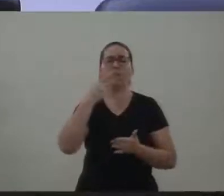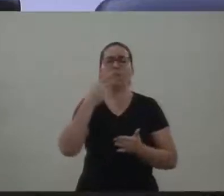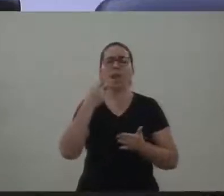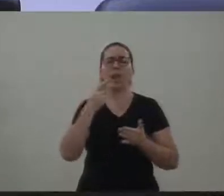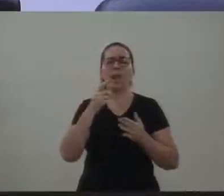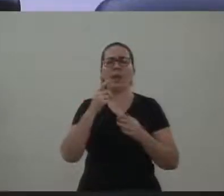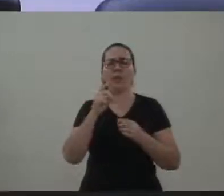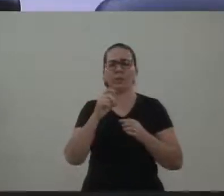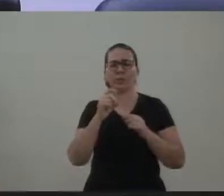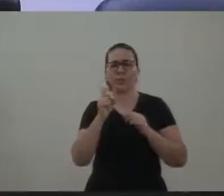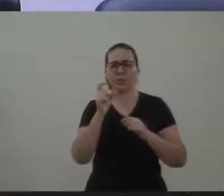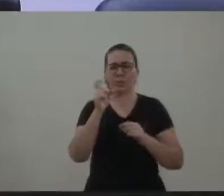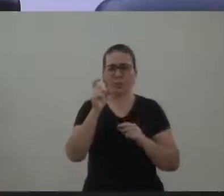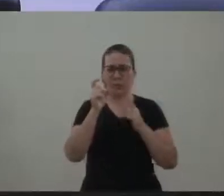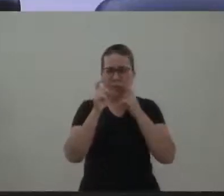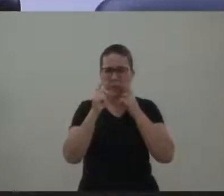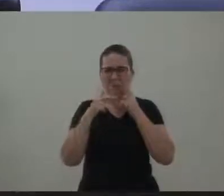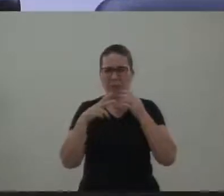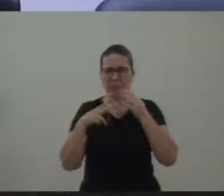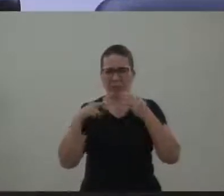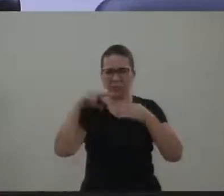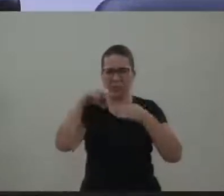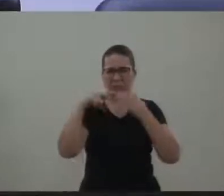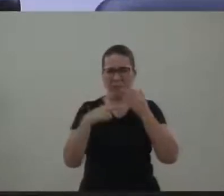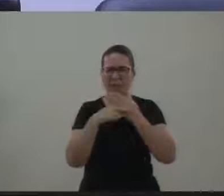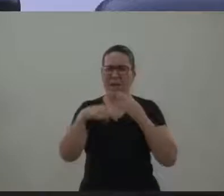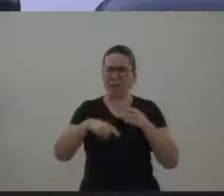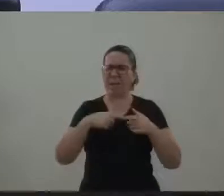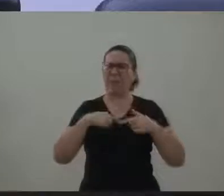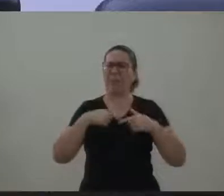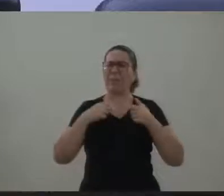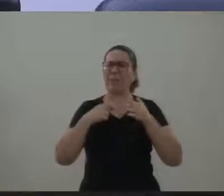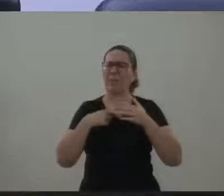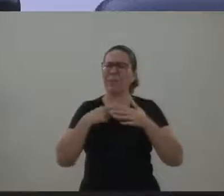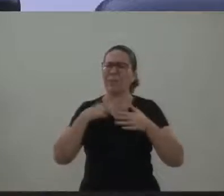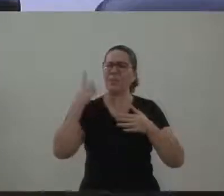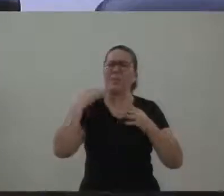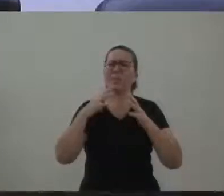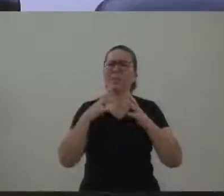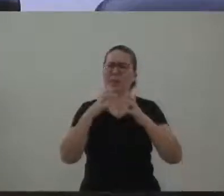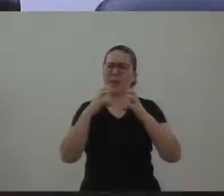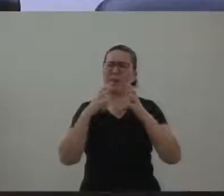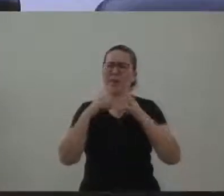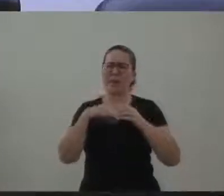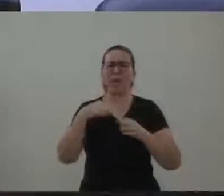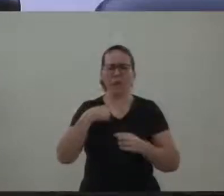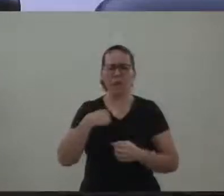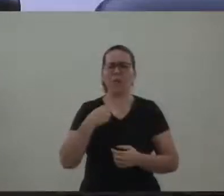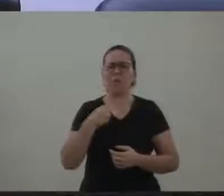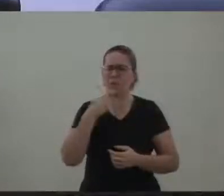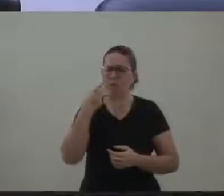bilhete único, que é uma briga intensa dessa Câmara Municipal e também deste vereador,